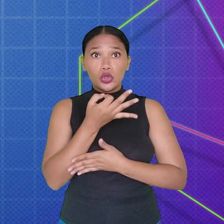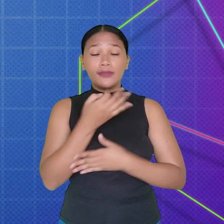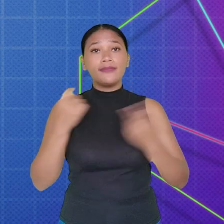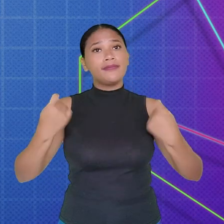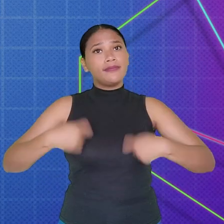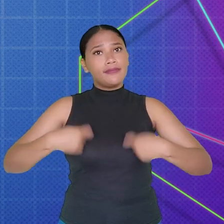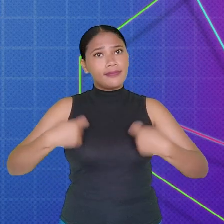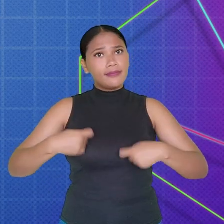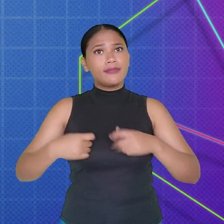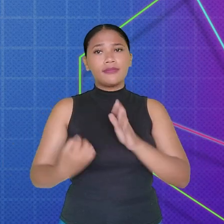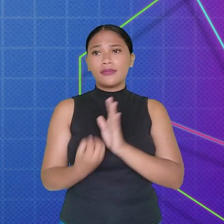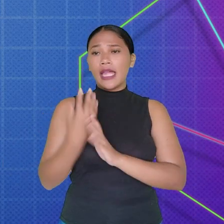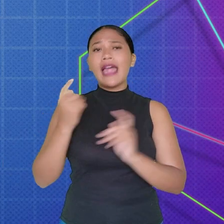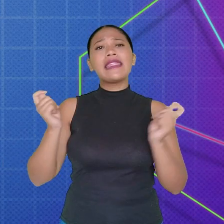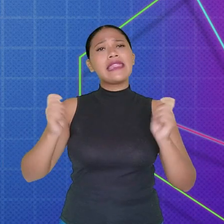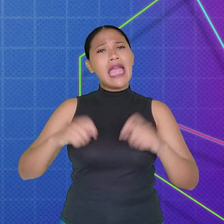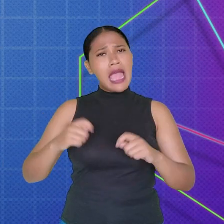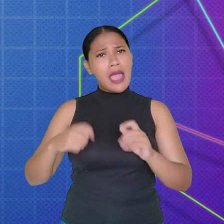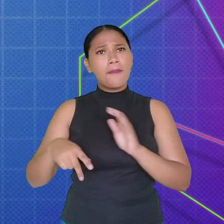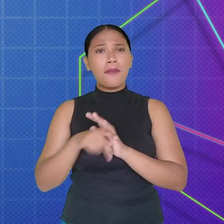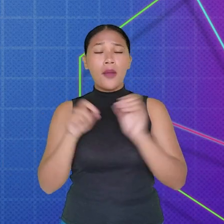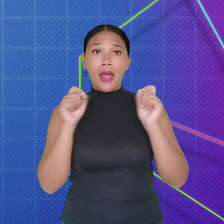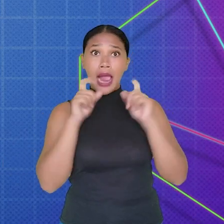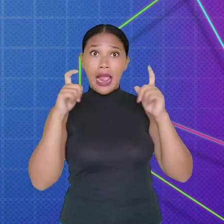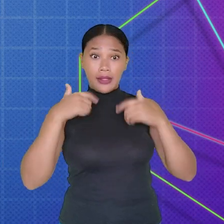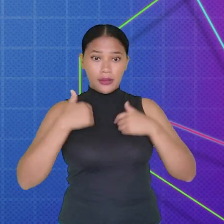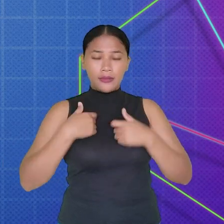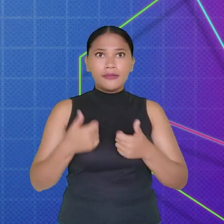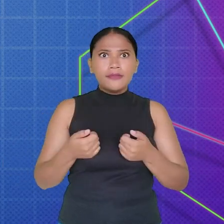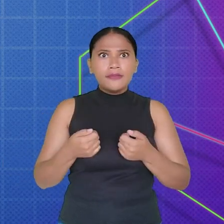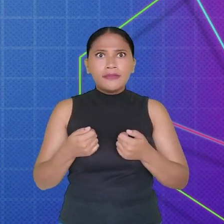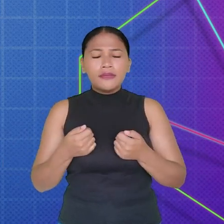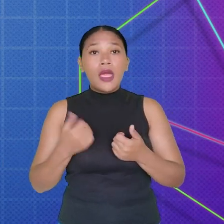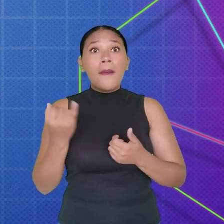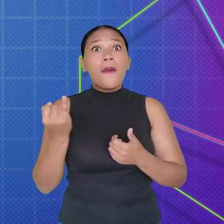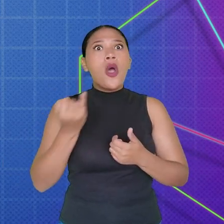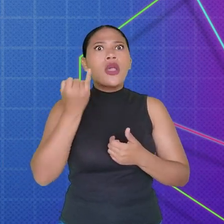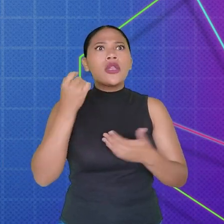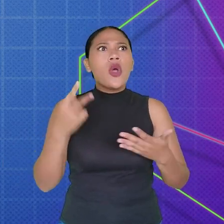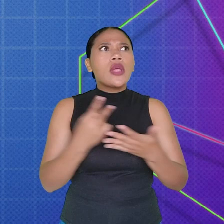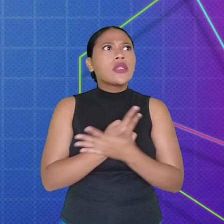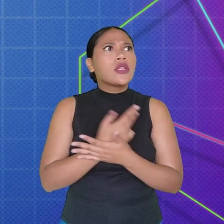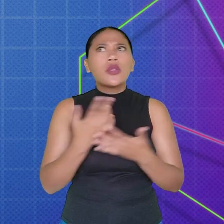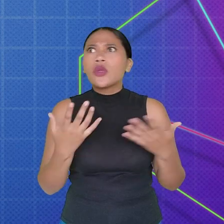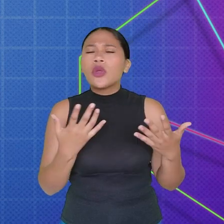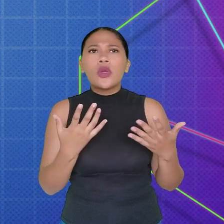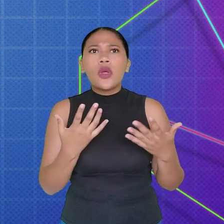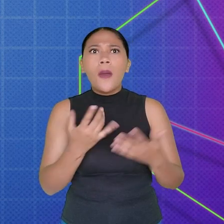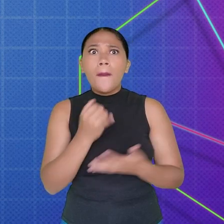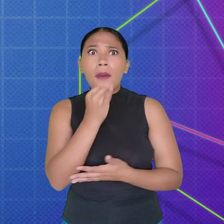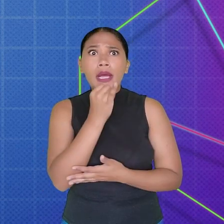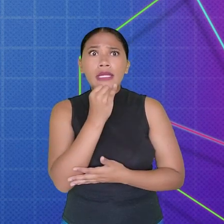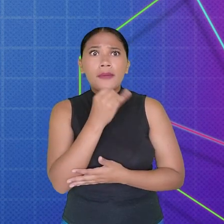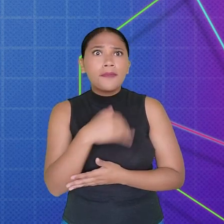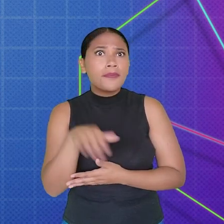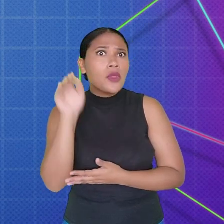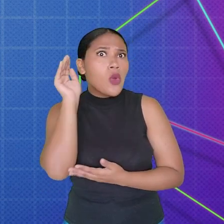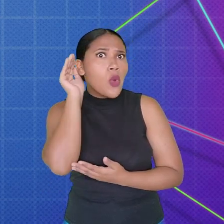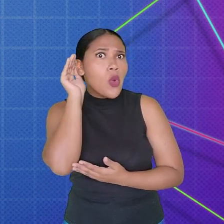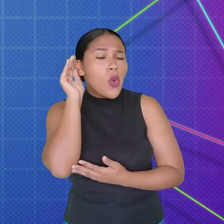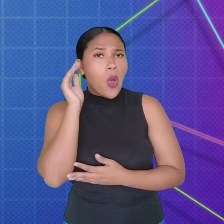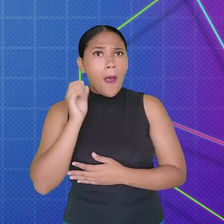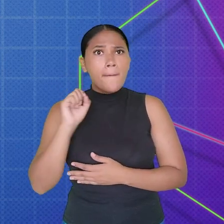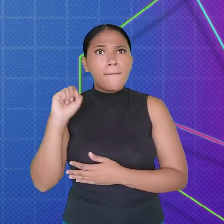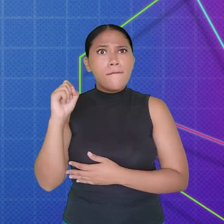possível criar eventos para reproduzir sons que alertam o jogador sobre algo importante que está acontecendo no jogo. Por exemplo,